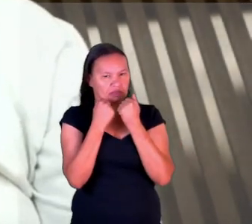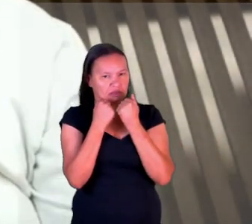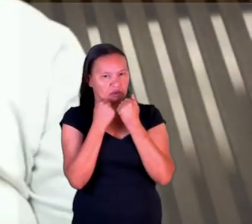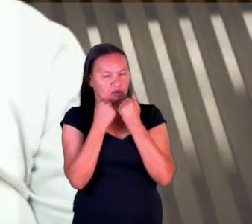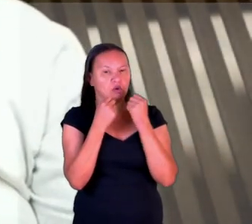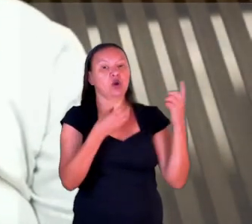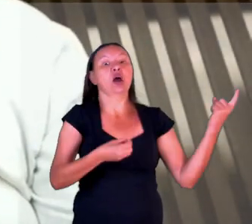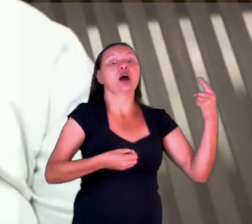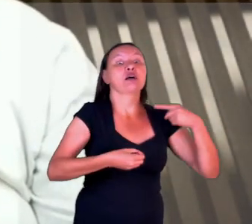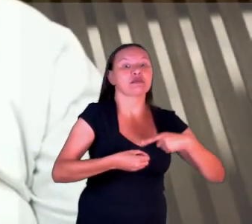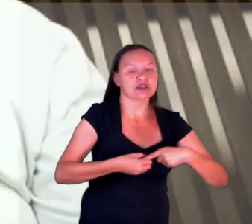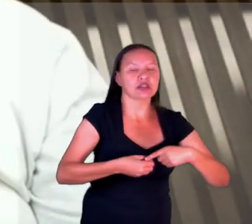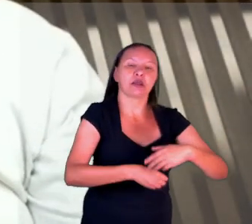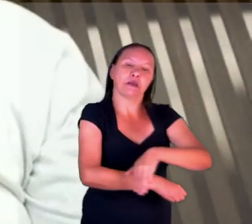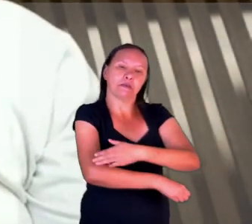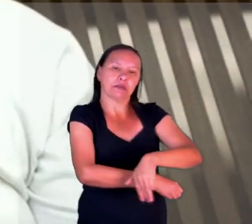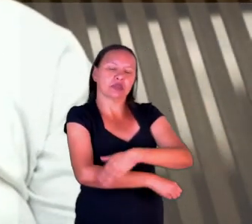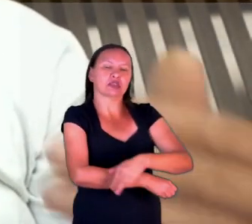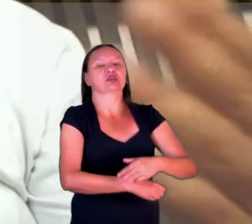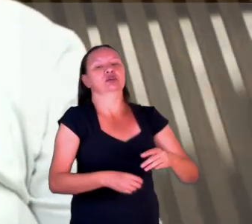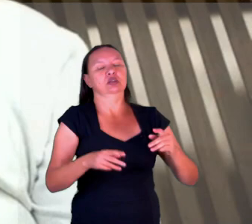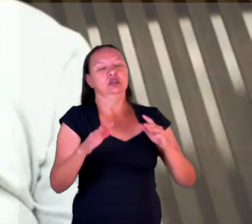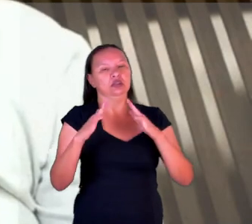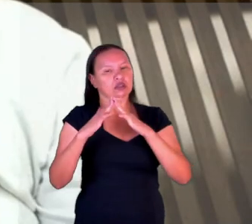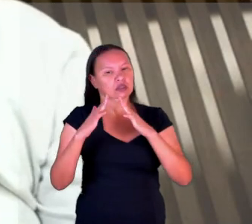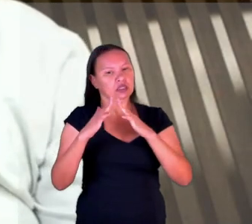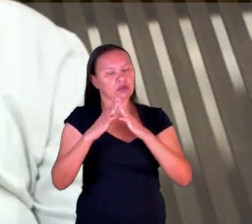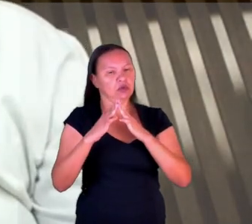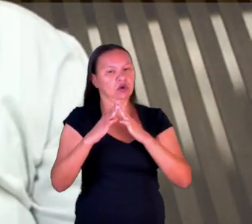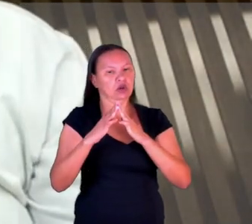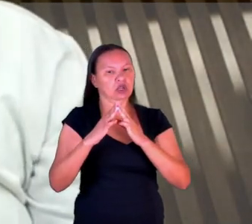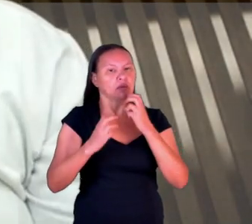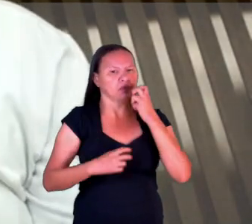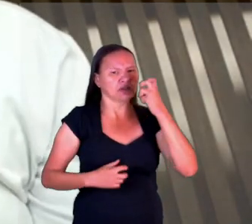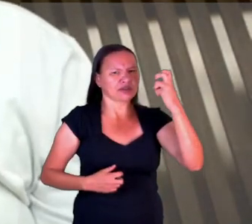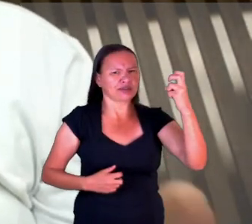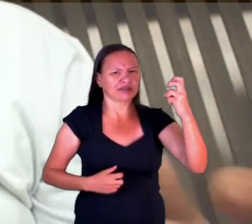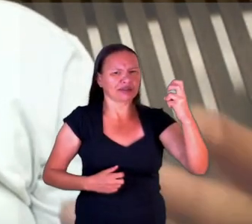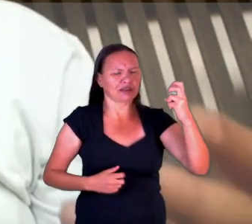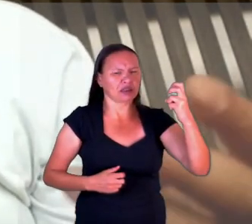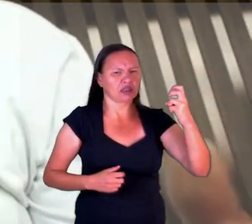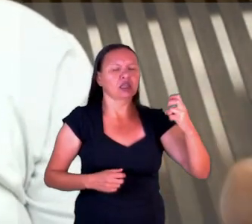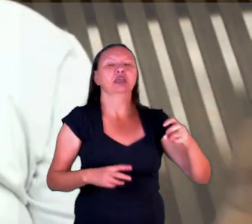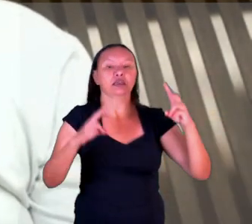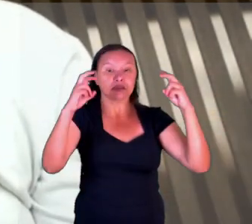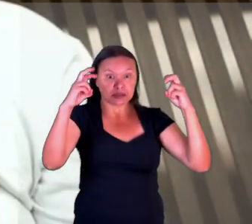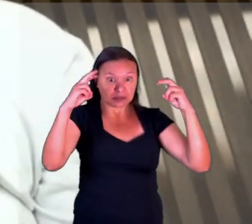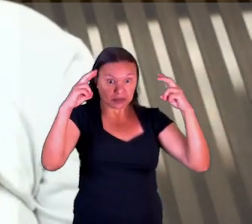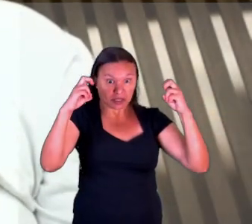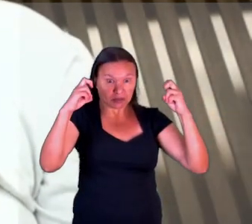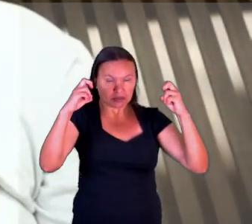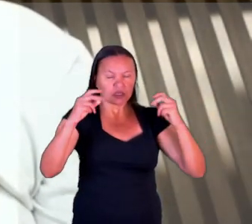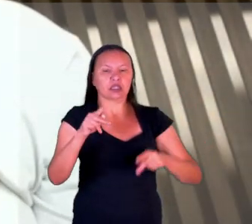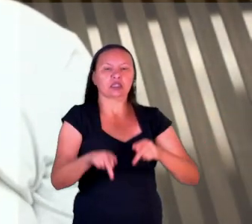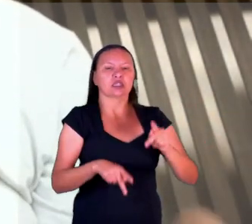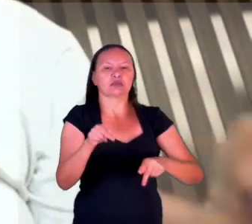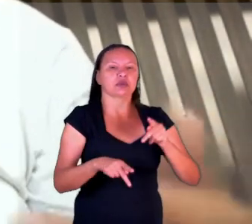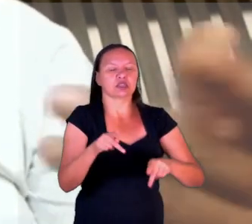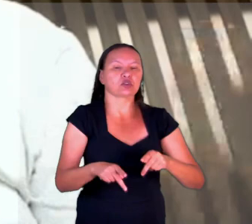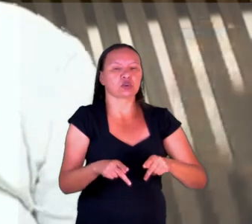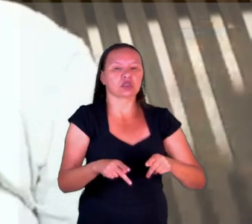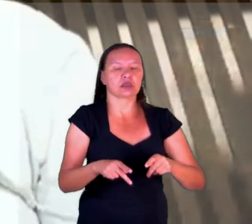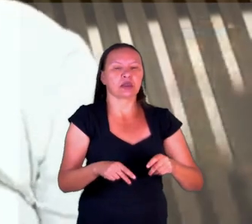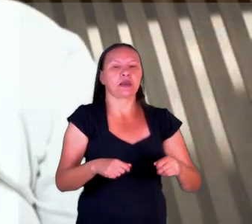gente sempre pautou muito nisso e sempre gritou muito por isso por essa por essa necessidade de de de de